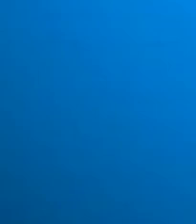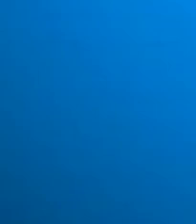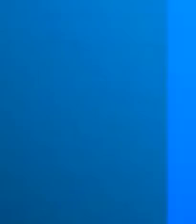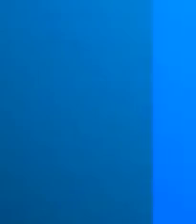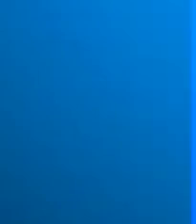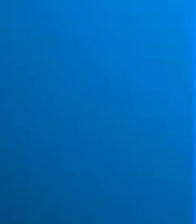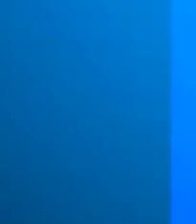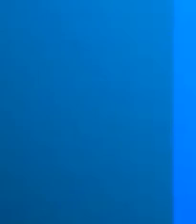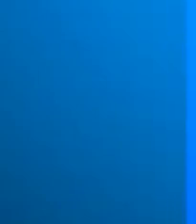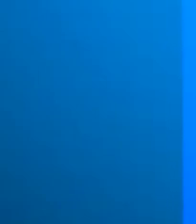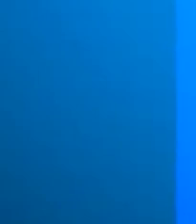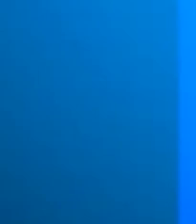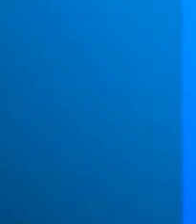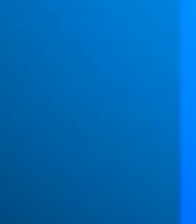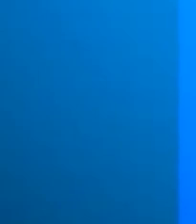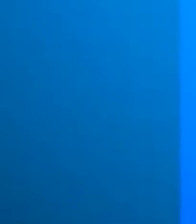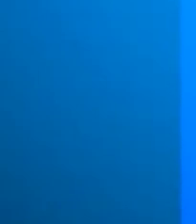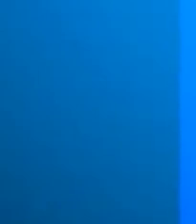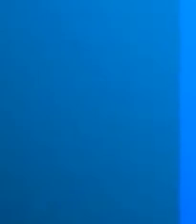E aí